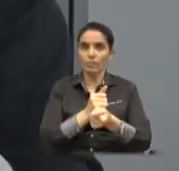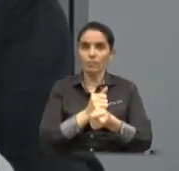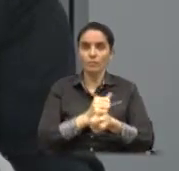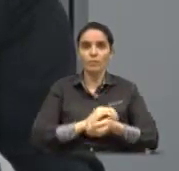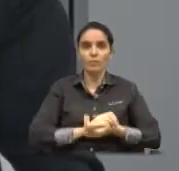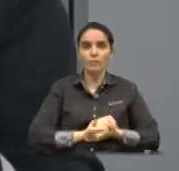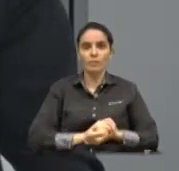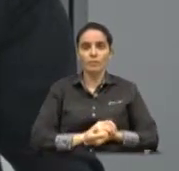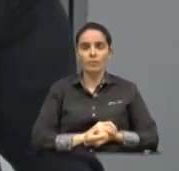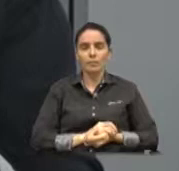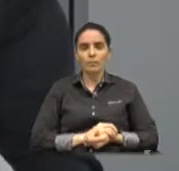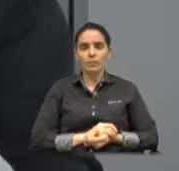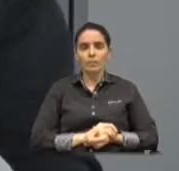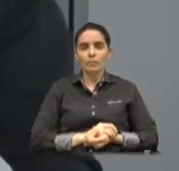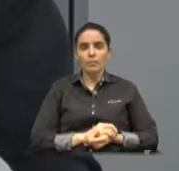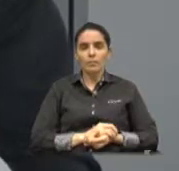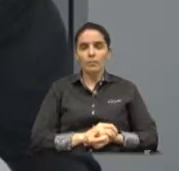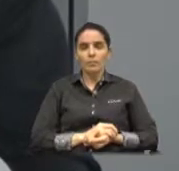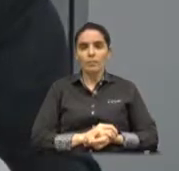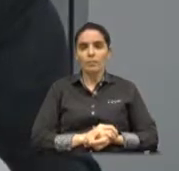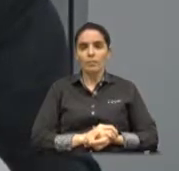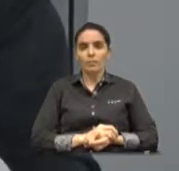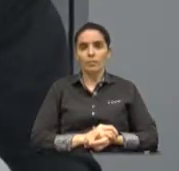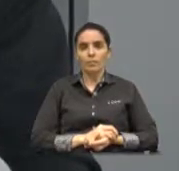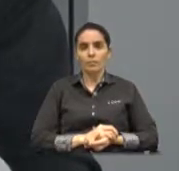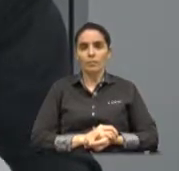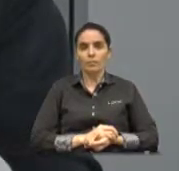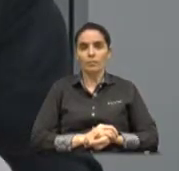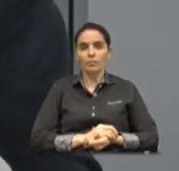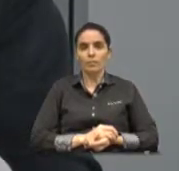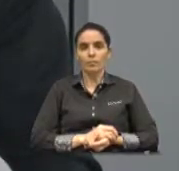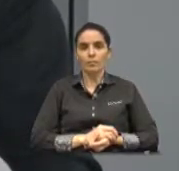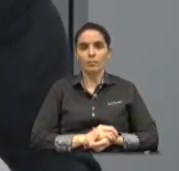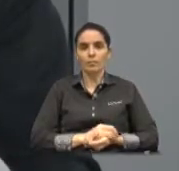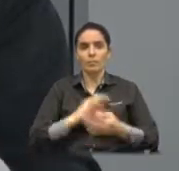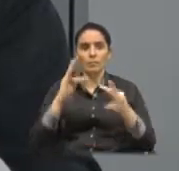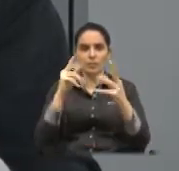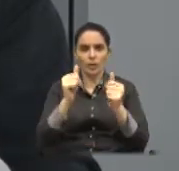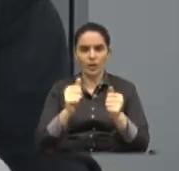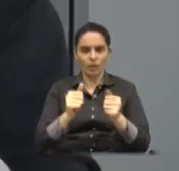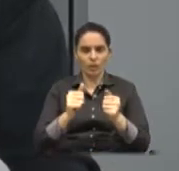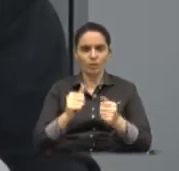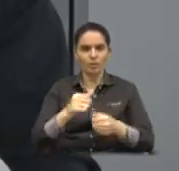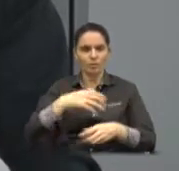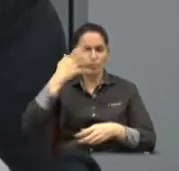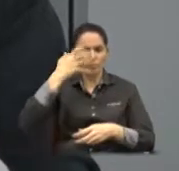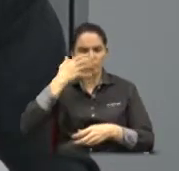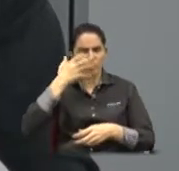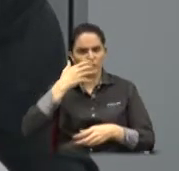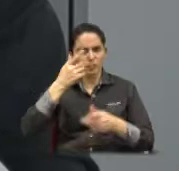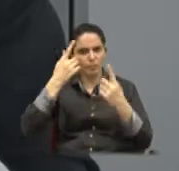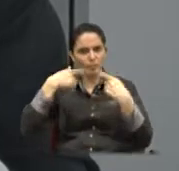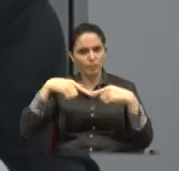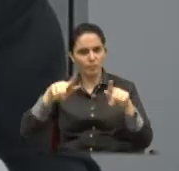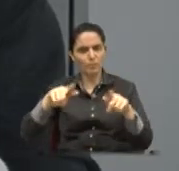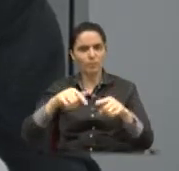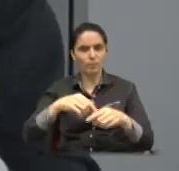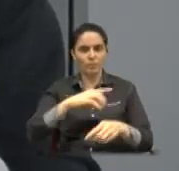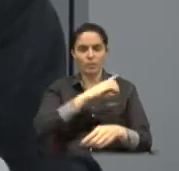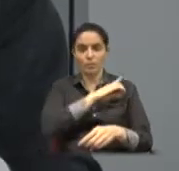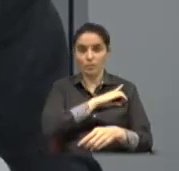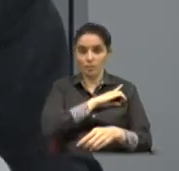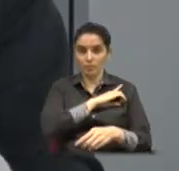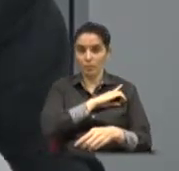estão indignados com essa postura dos nossos nobres comandantes, nossos nobres